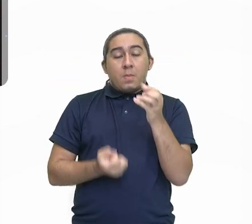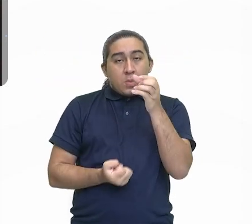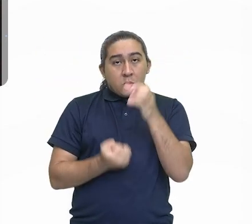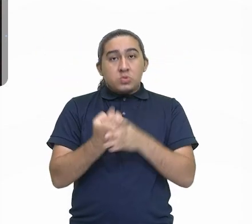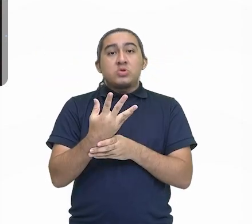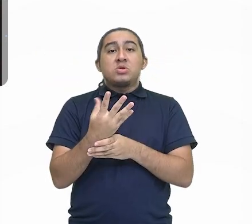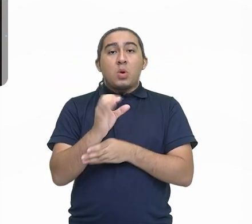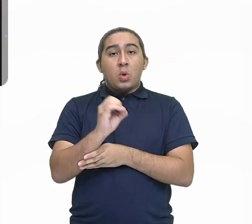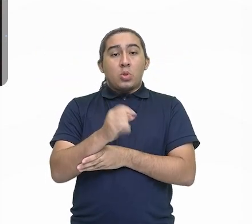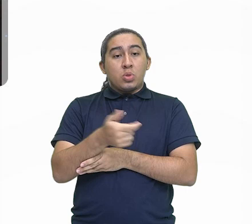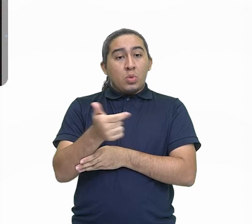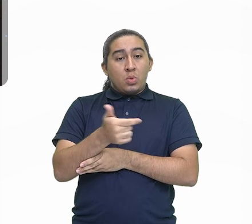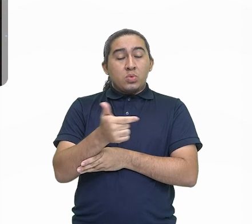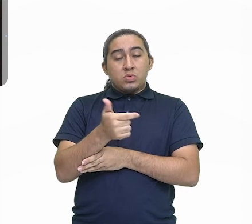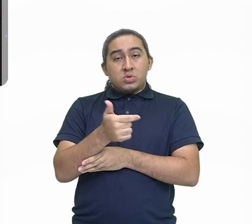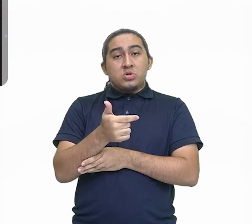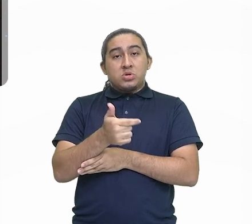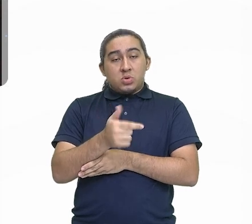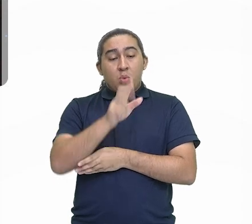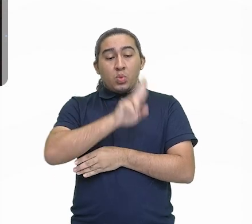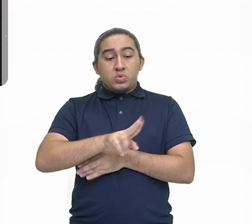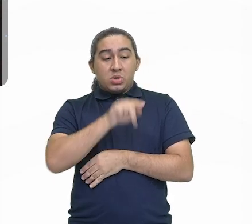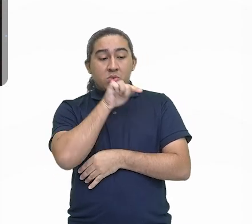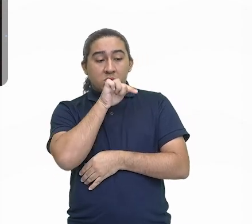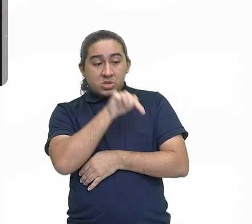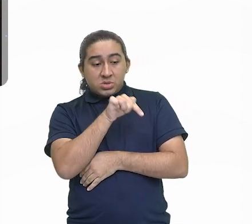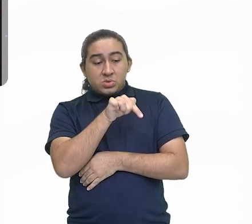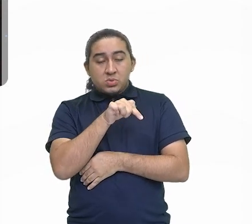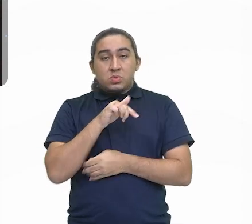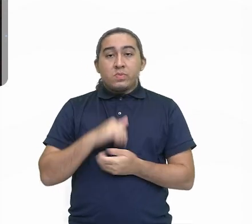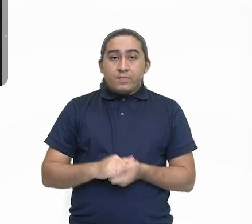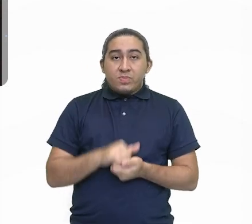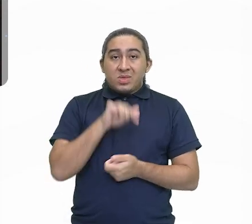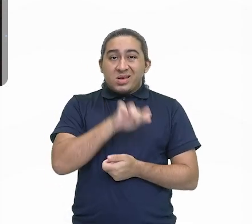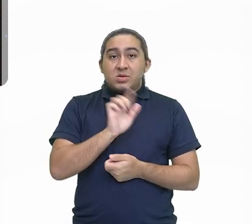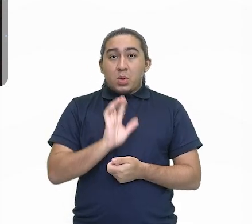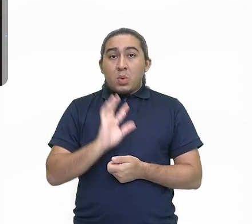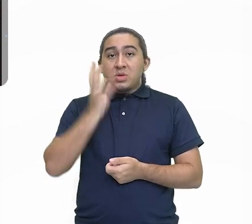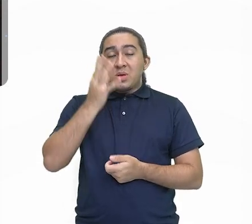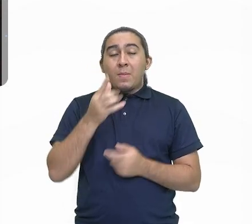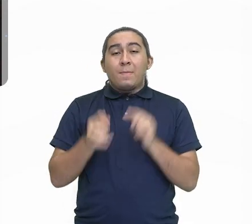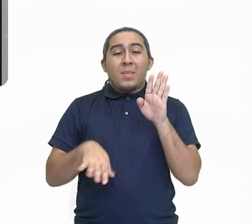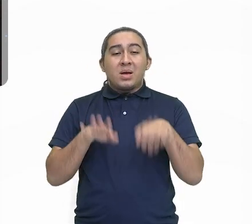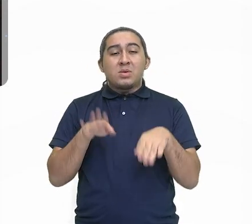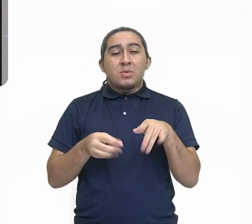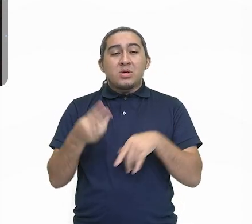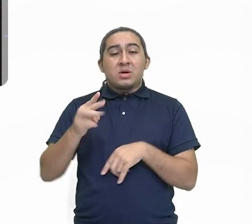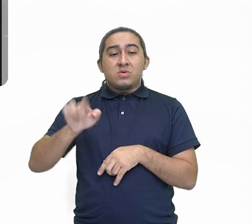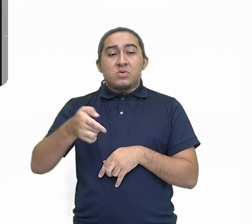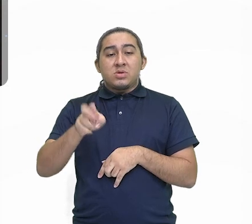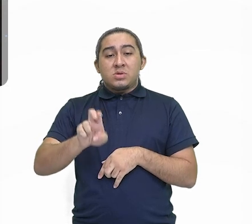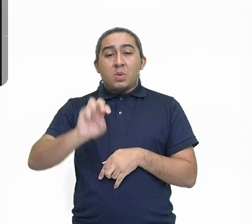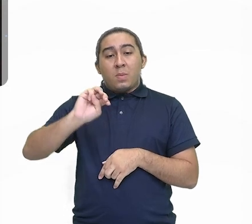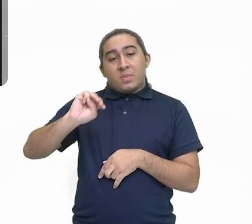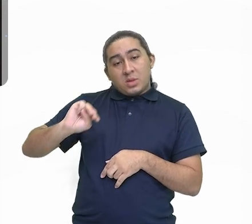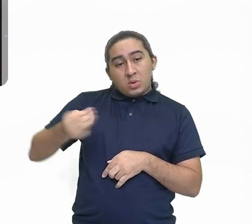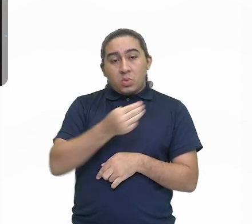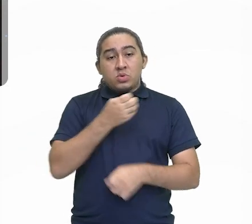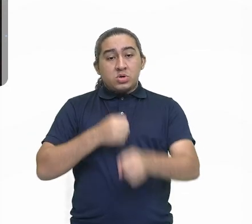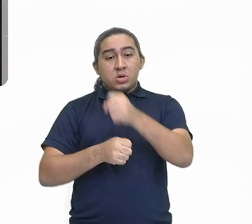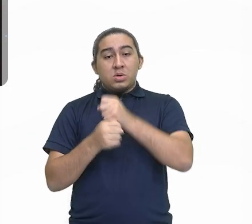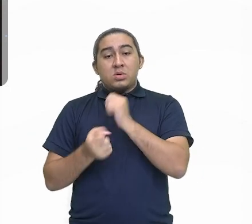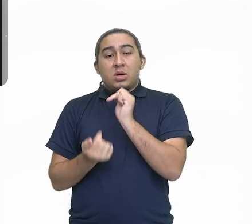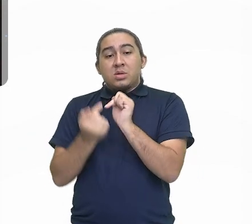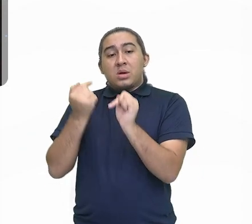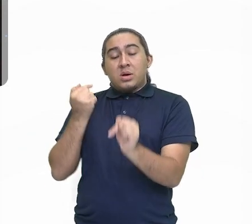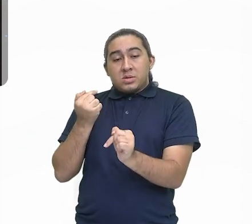de oxigênio a partir da fotossíntese. E isso aconteceu cerca de 3,5 milhões de anos